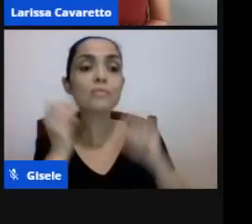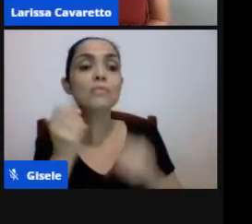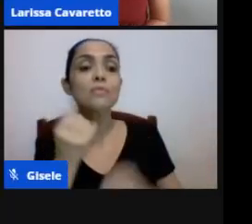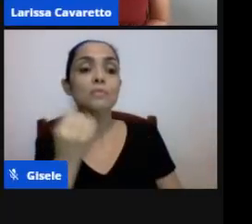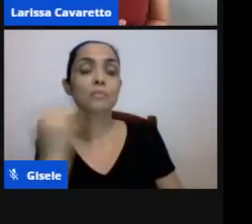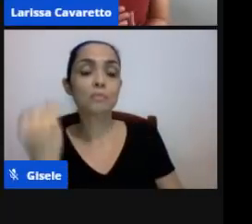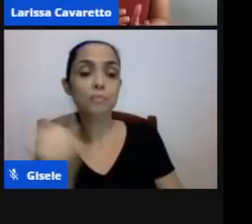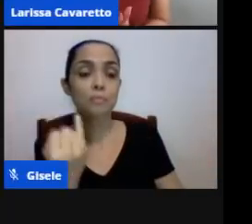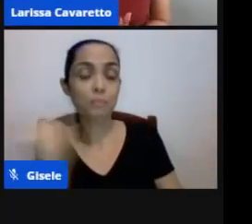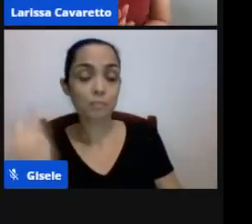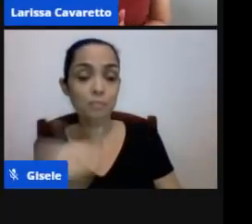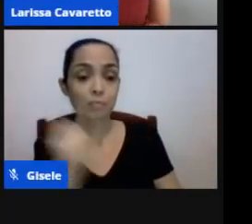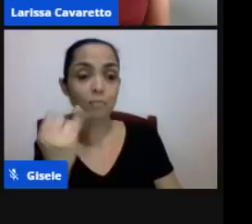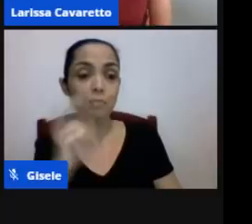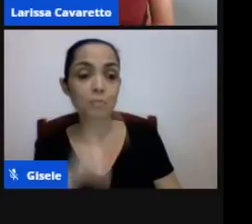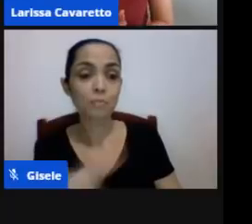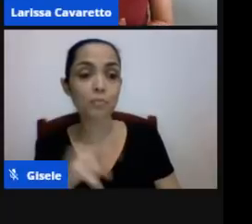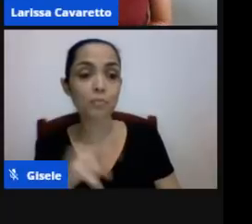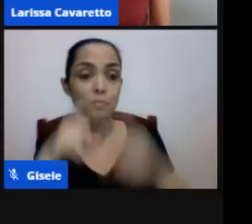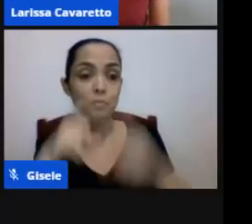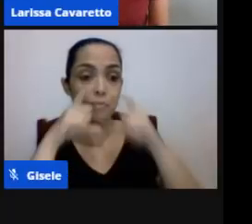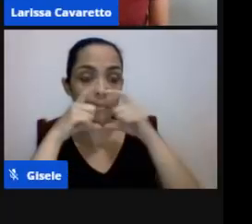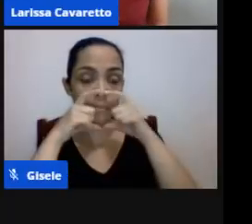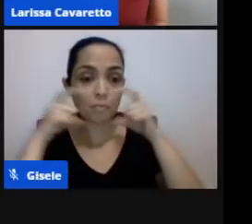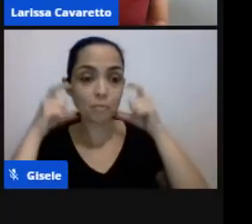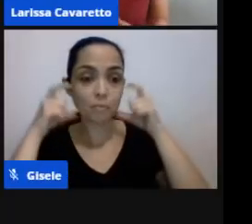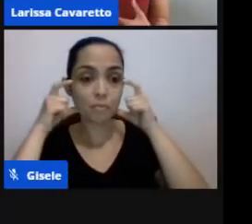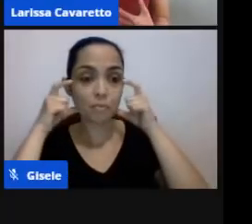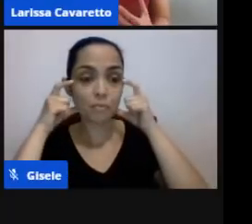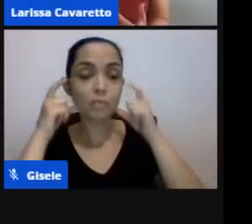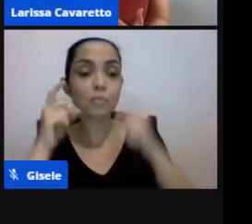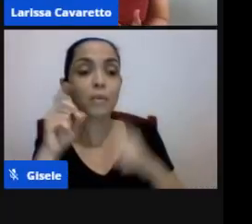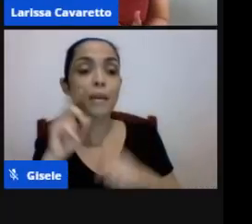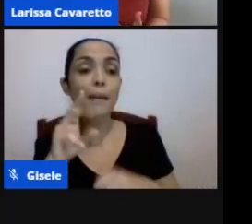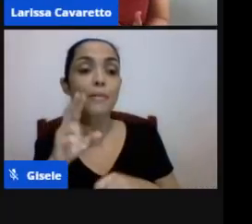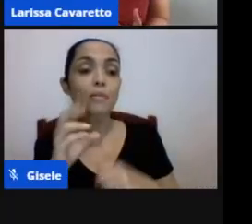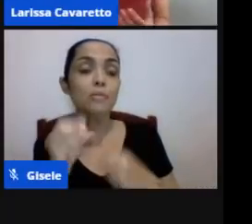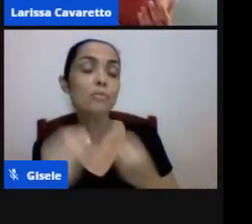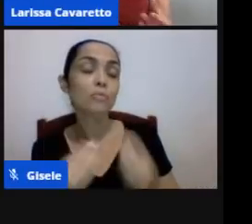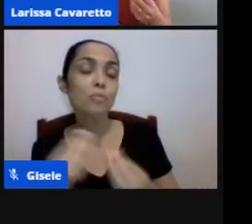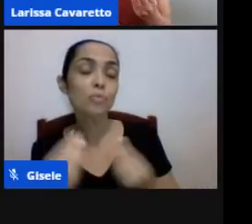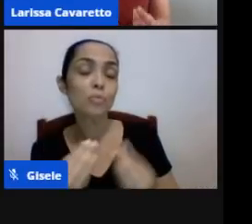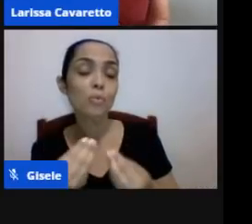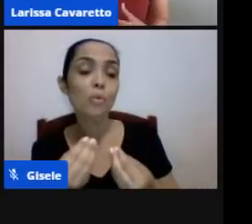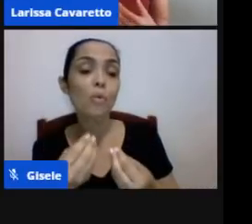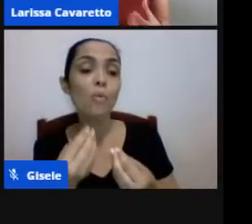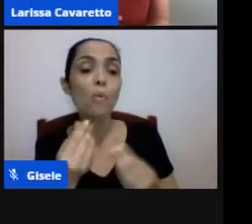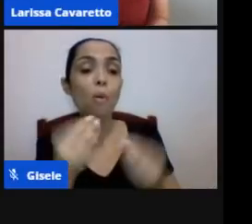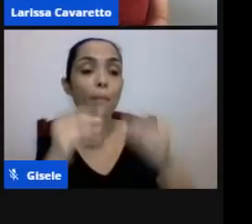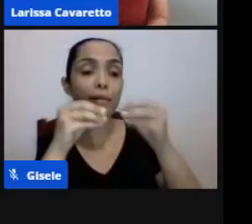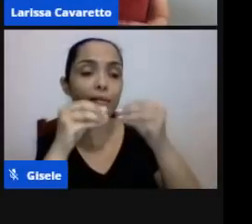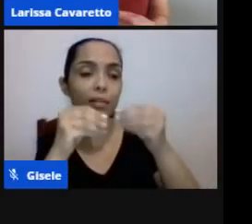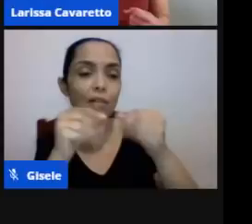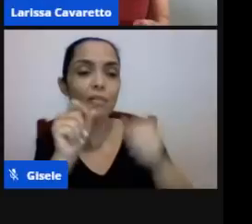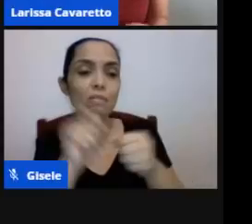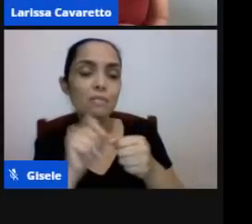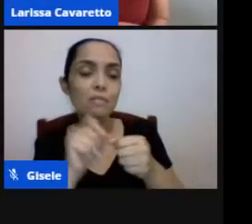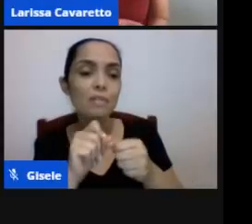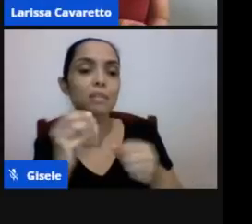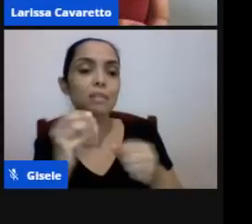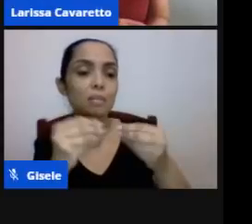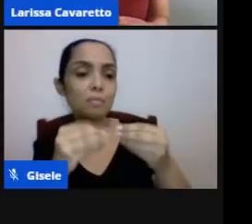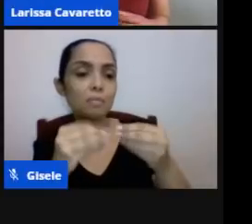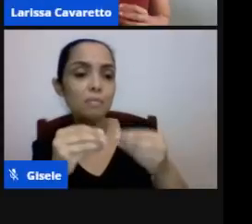de tecido, só que o mais importante em relação à máscara não é nem o tipo de material que ela é feita, né? Que a gente sabe que tem umas